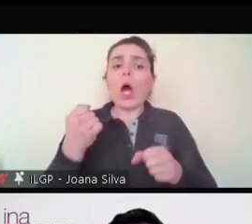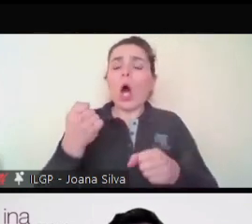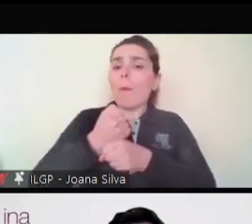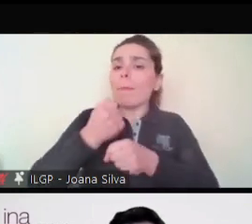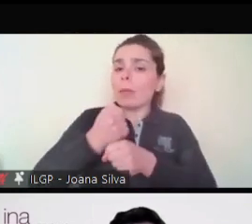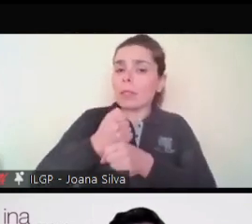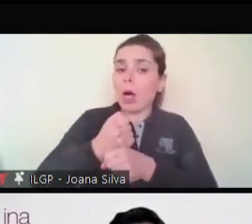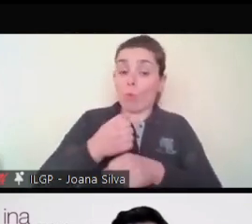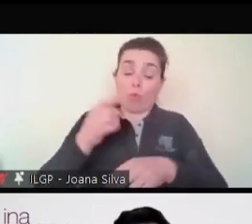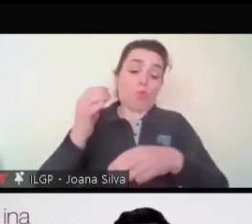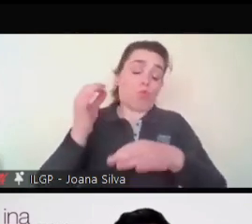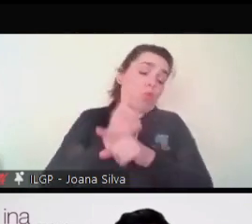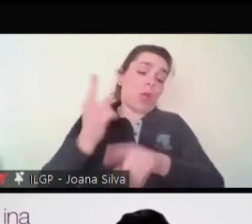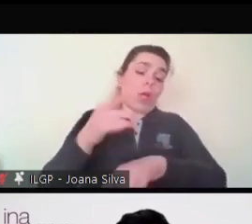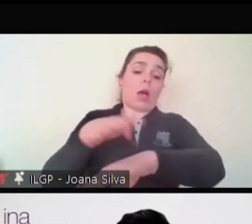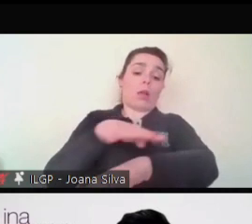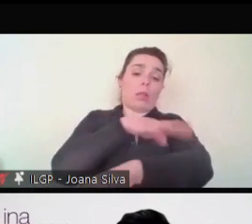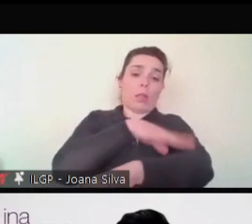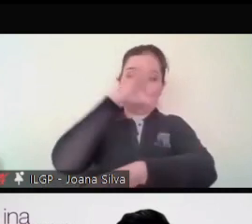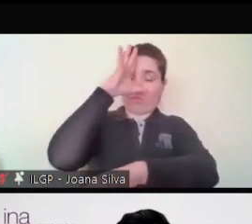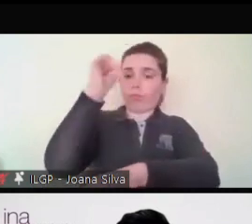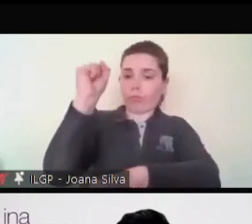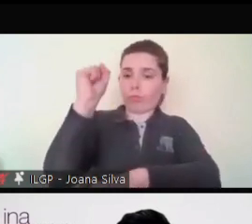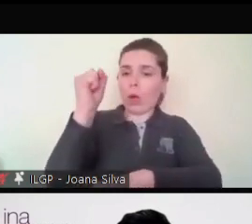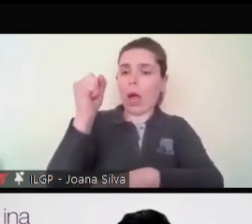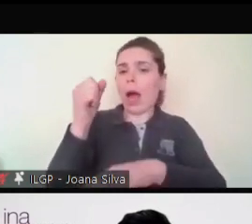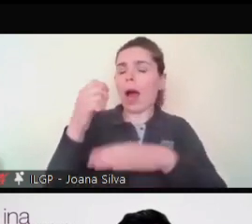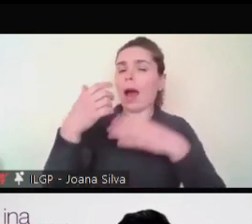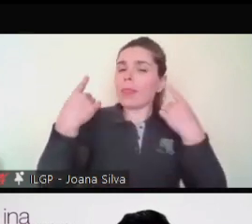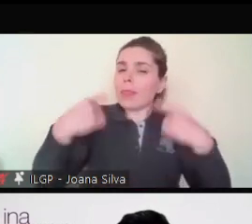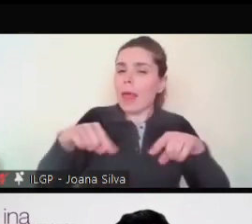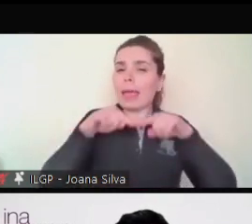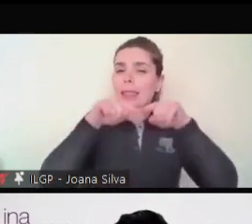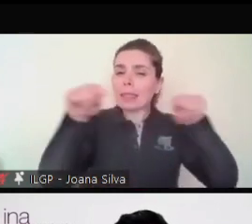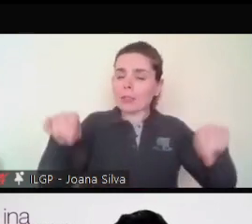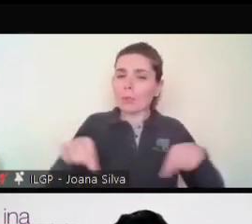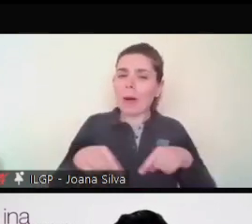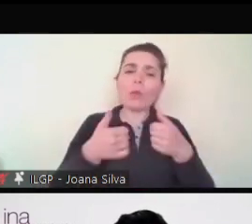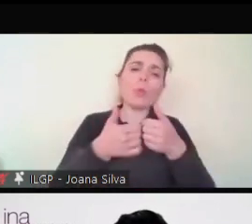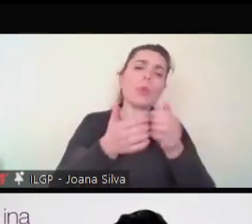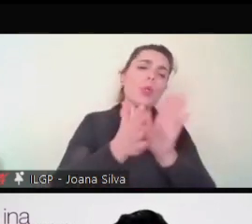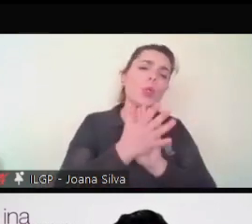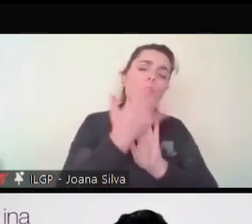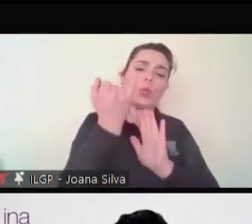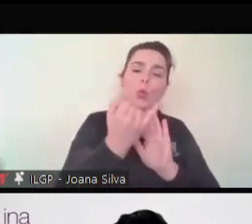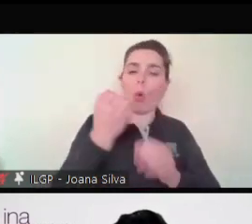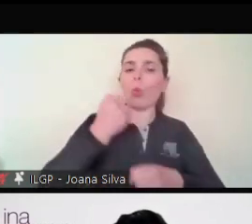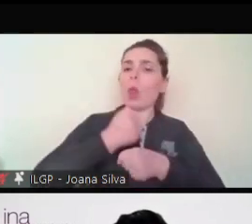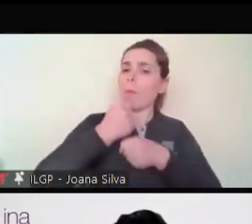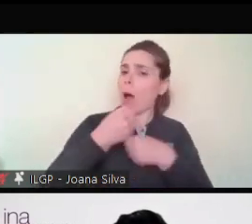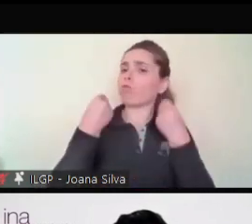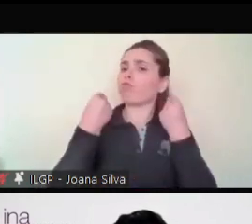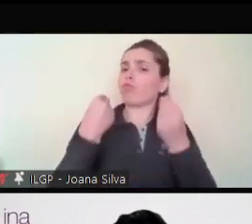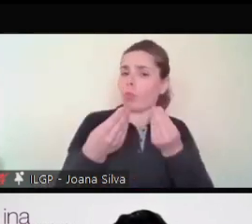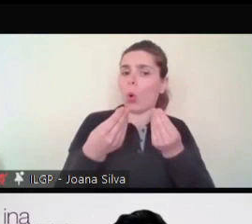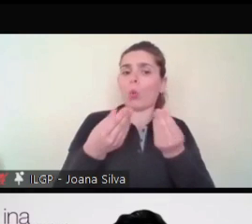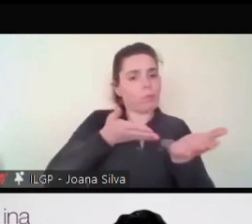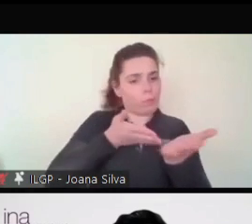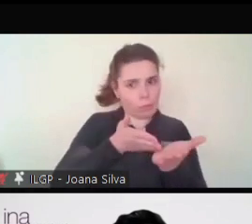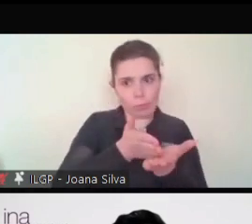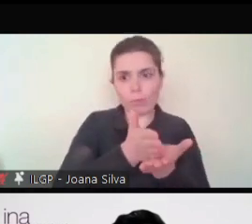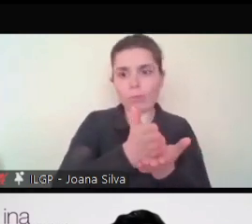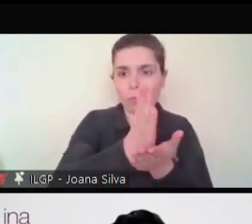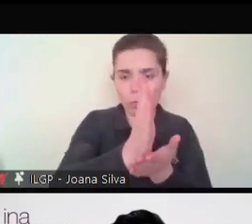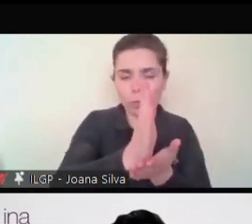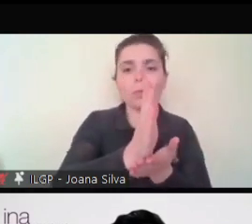administração pública há um espaço enorme para que todas as entidades continuem a fazer o bom trabalho que estão a fazer, zelando bem